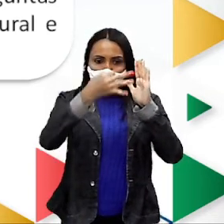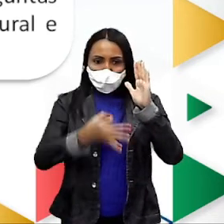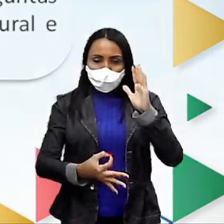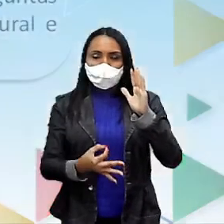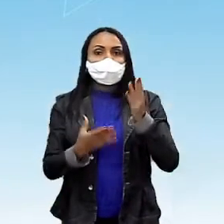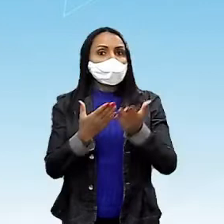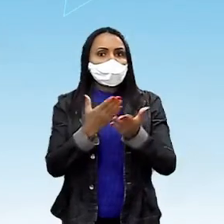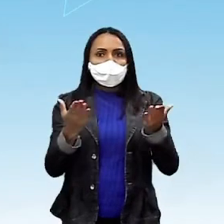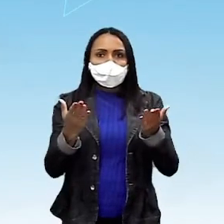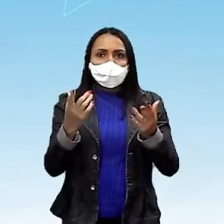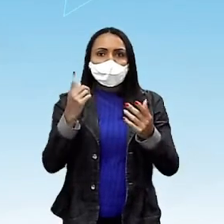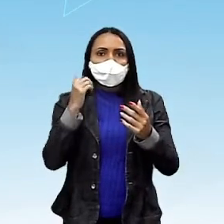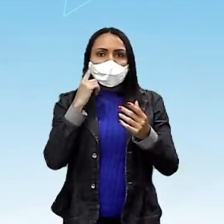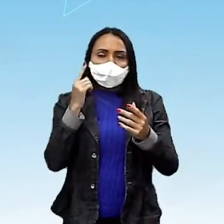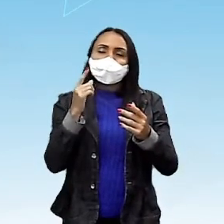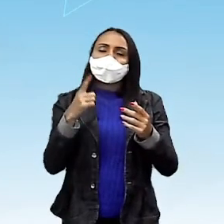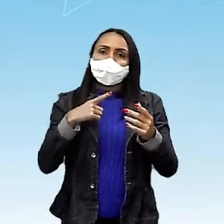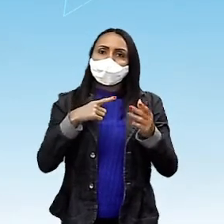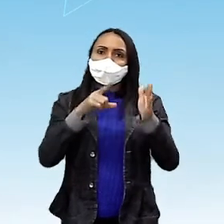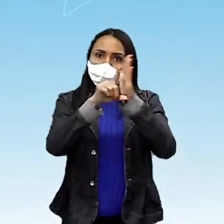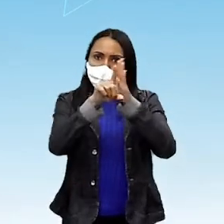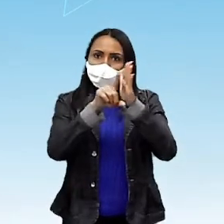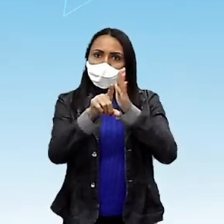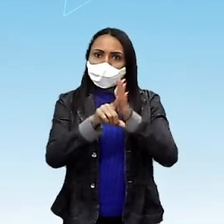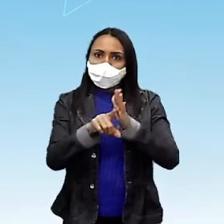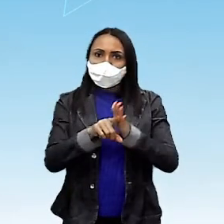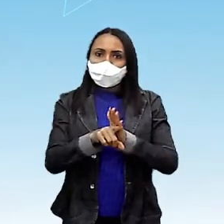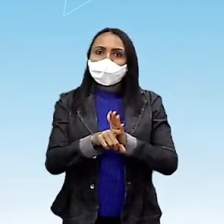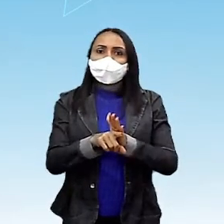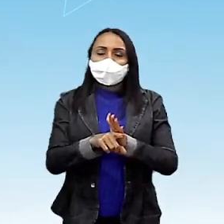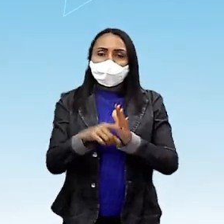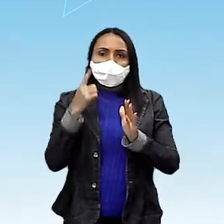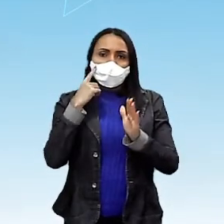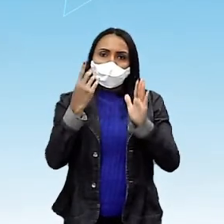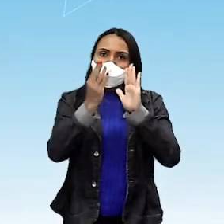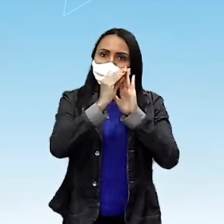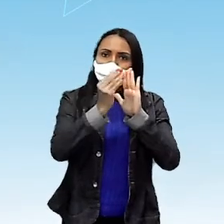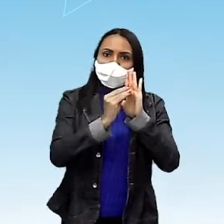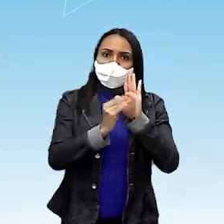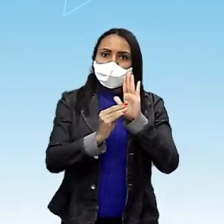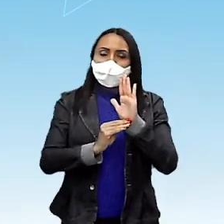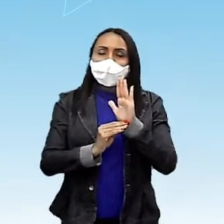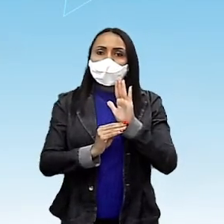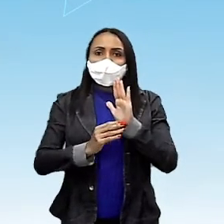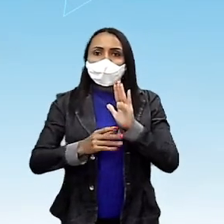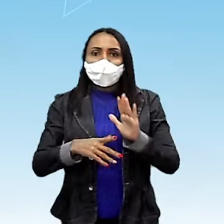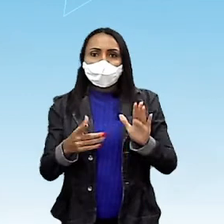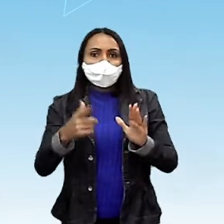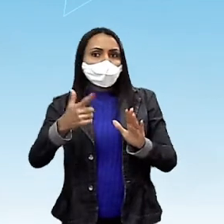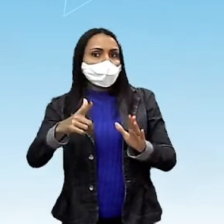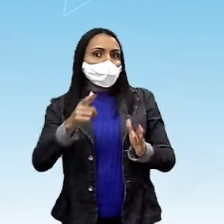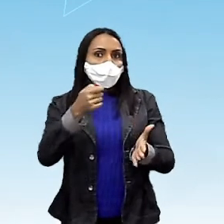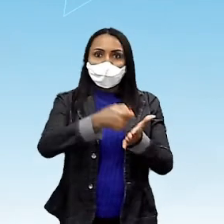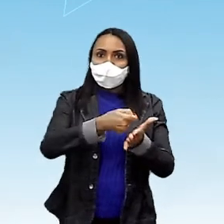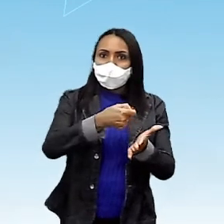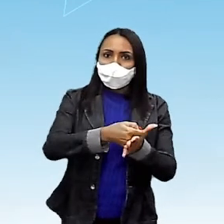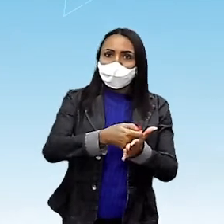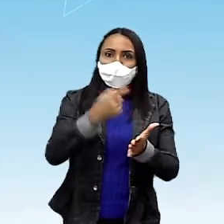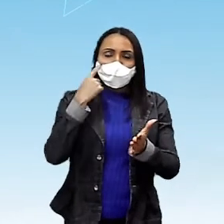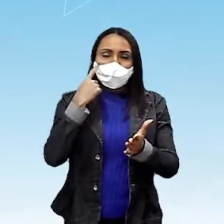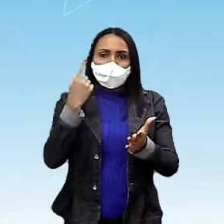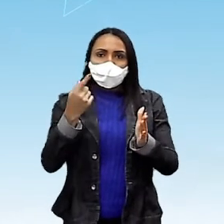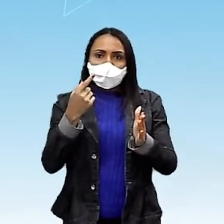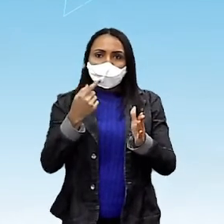porque justamente há umas perguntas que são pré-estabelecidas e não há uma obrigatoriedade de seguir